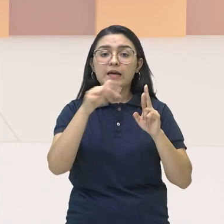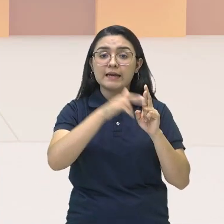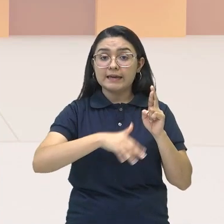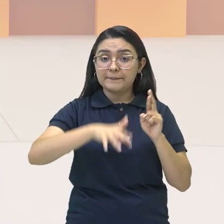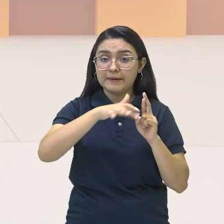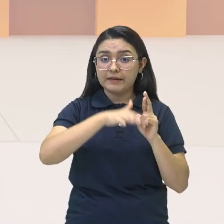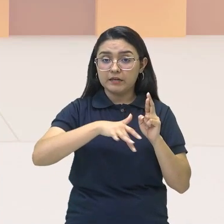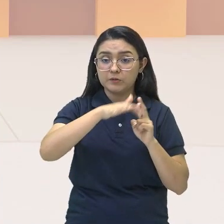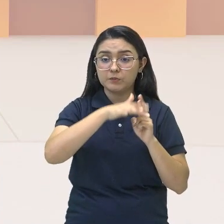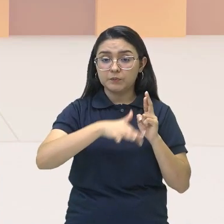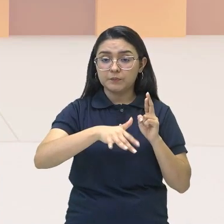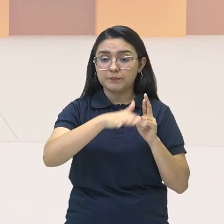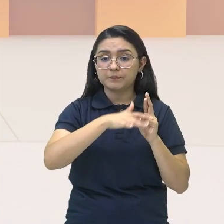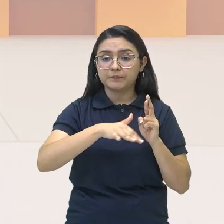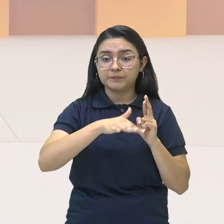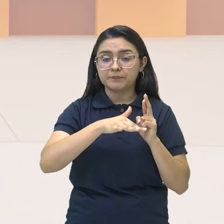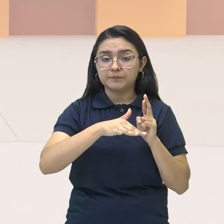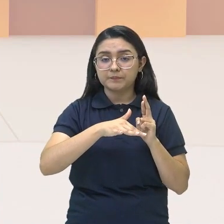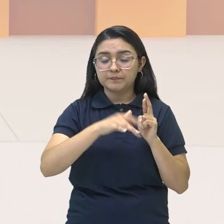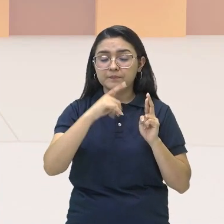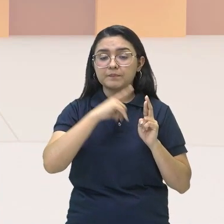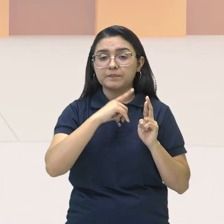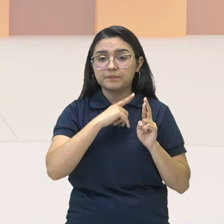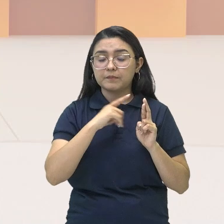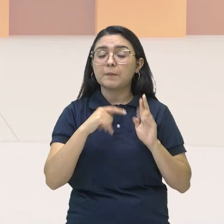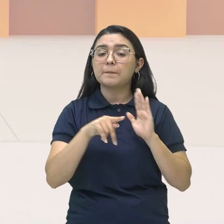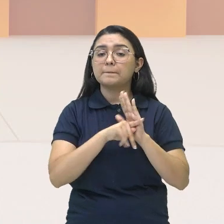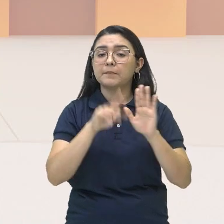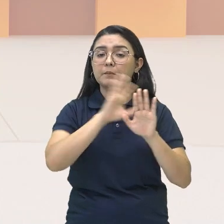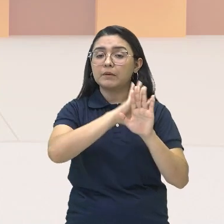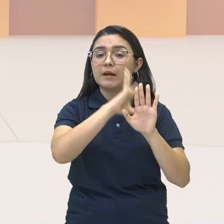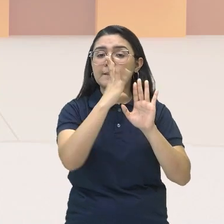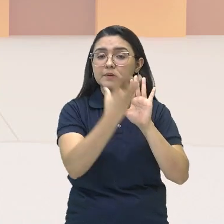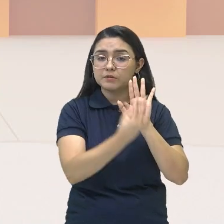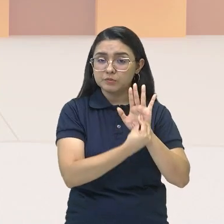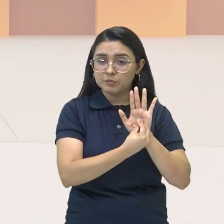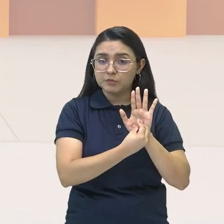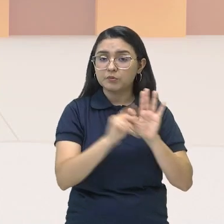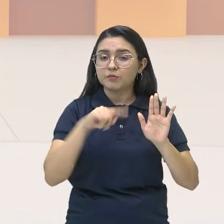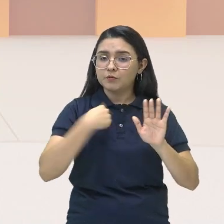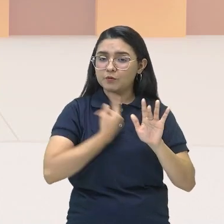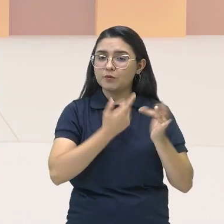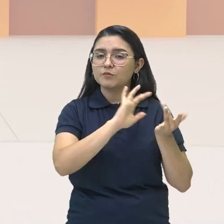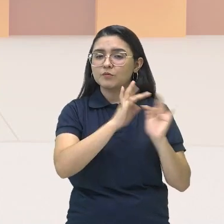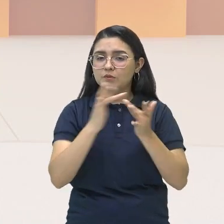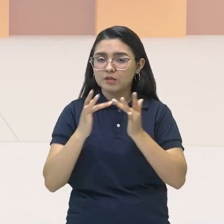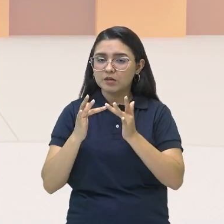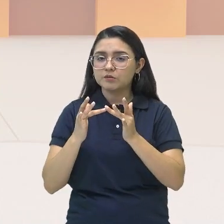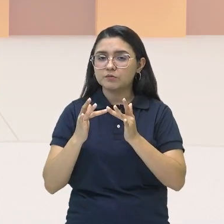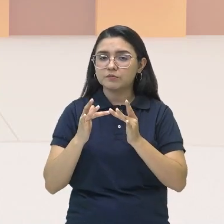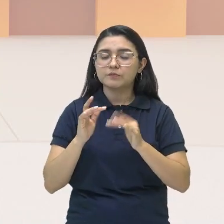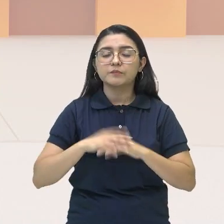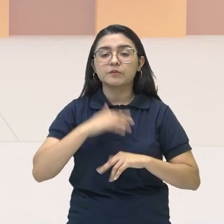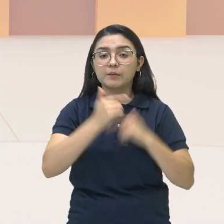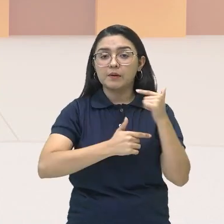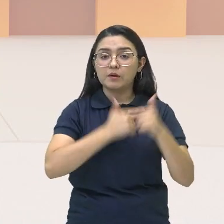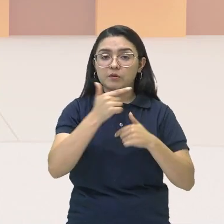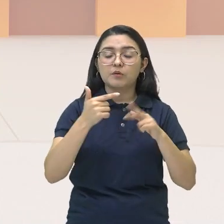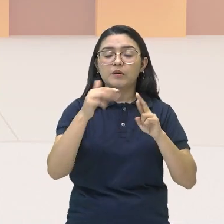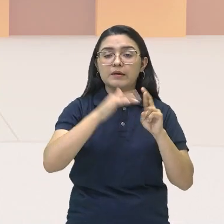ribeirinho, né? Aí nós estamos falando da Amazônia, né? Que no nosso caso aqui, o trabalhador